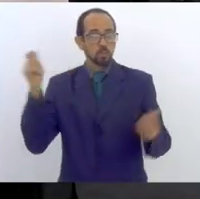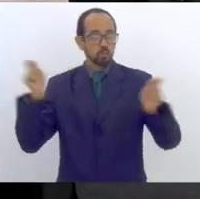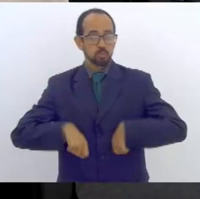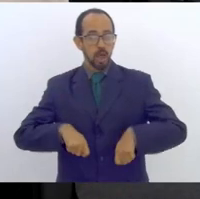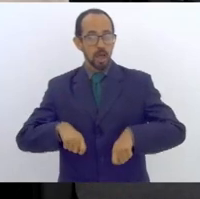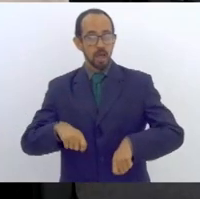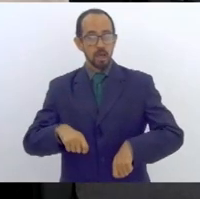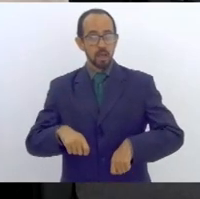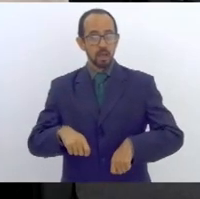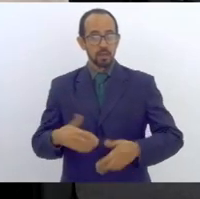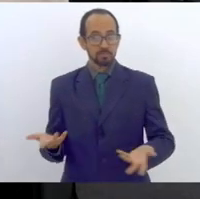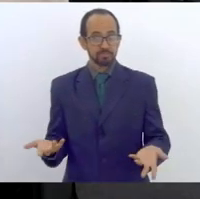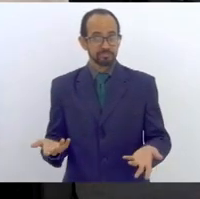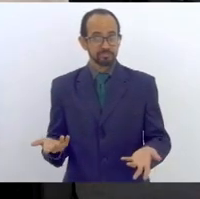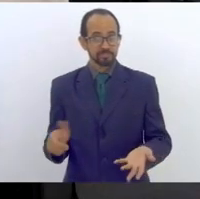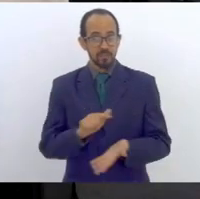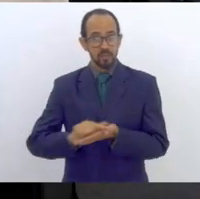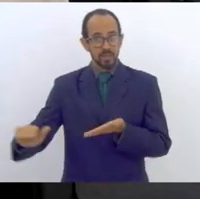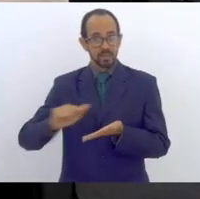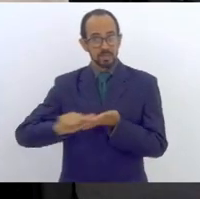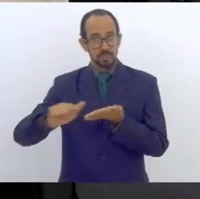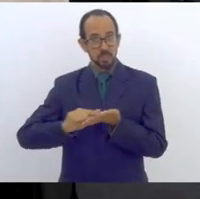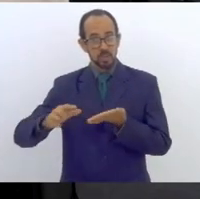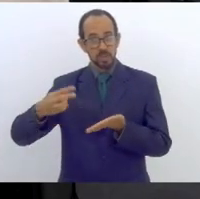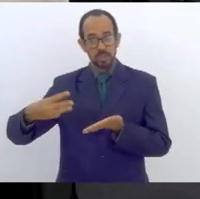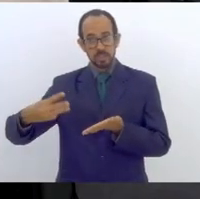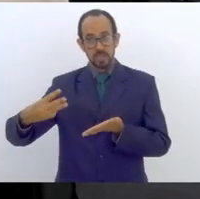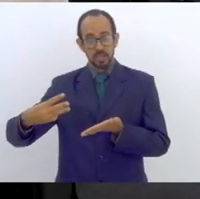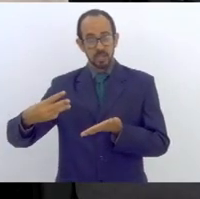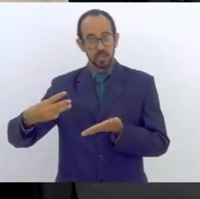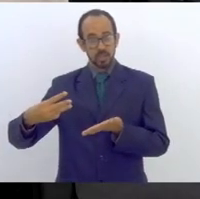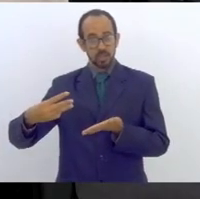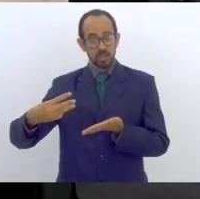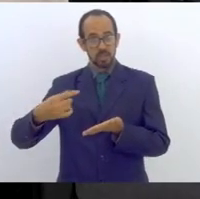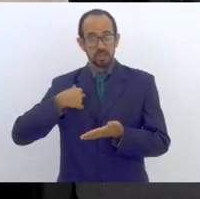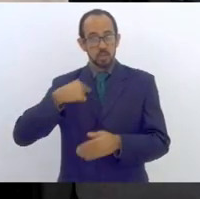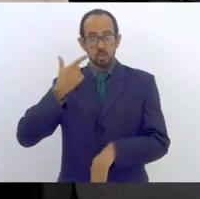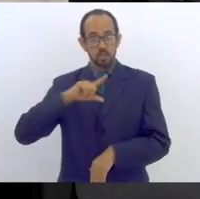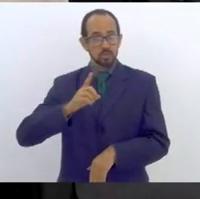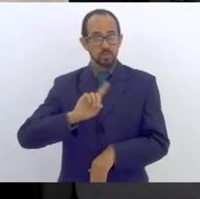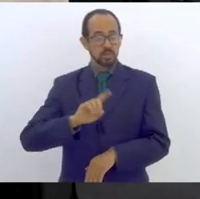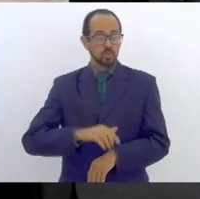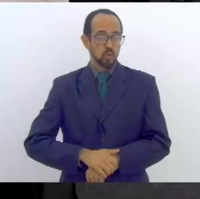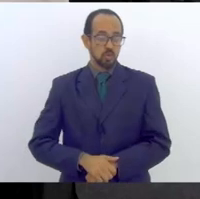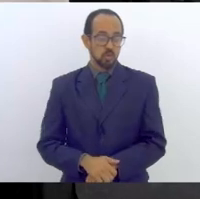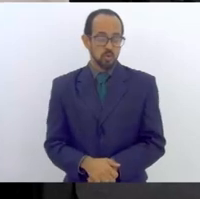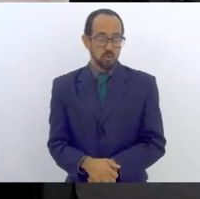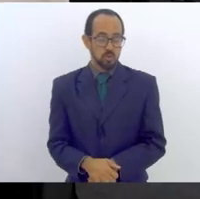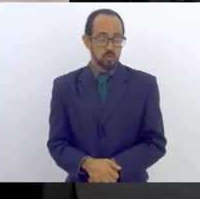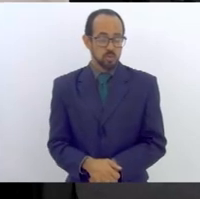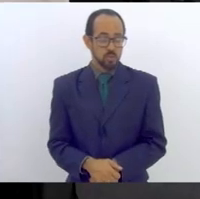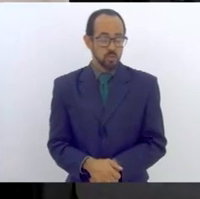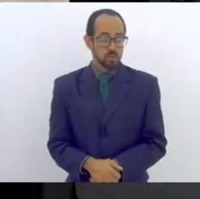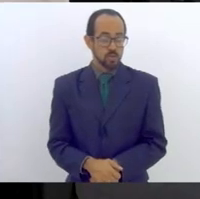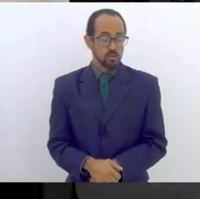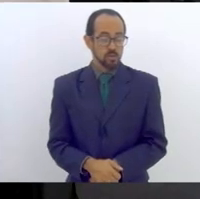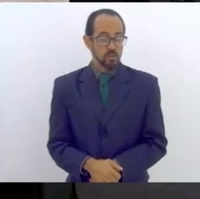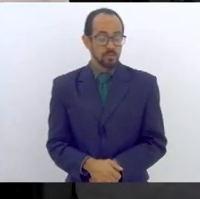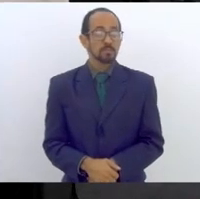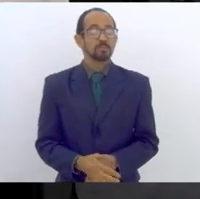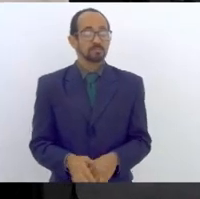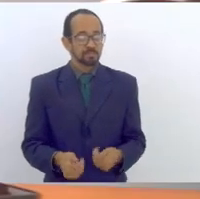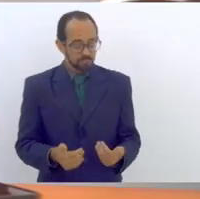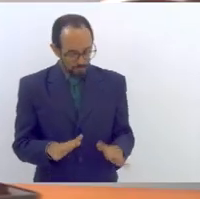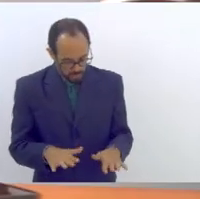tem na segunda tem vaga na primeira eu também não vou é complicado né mas estaremos